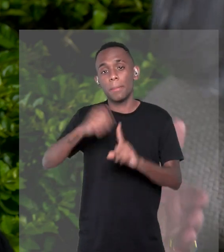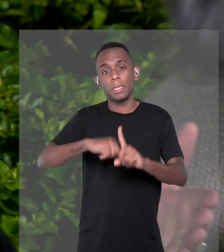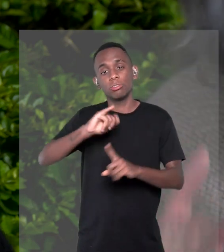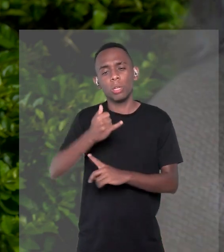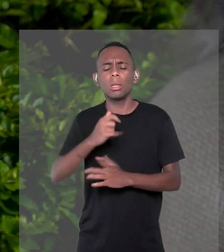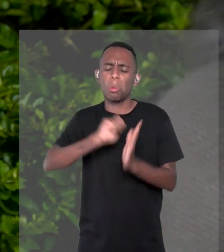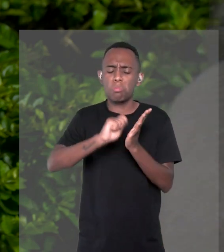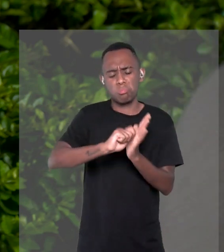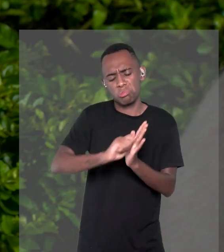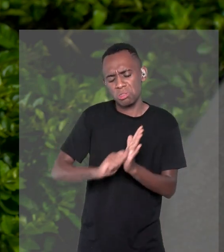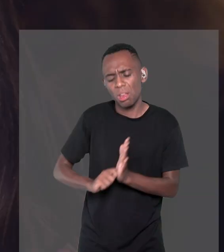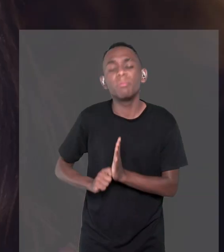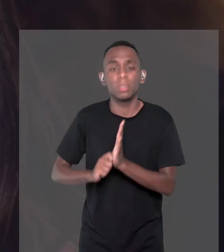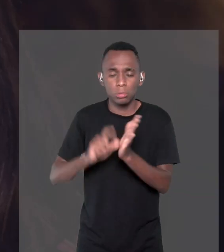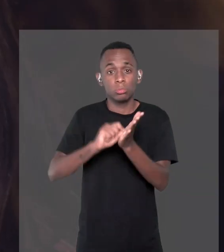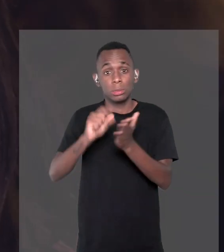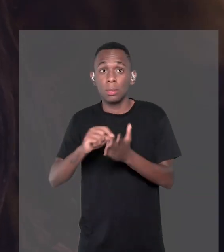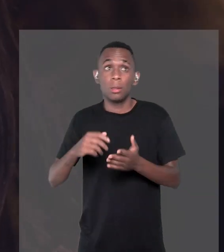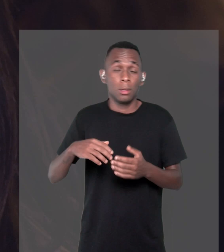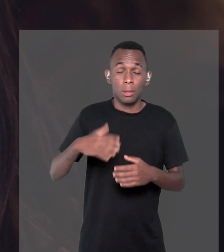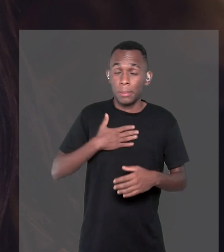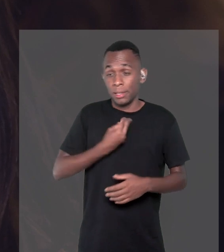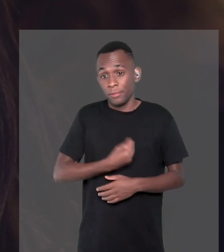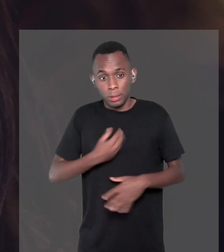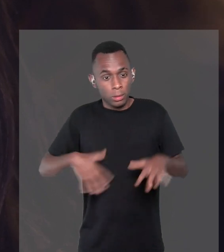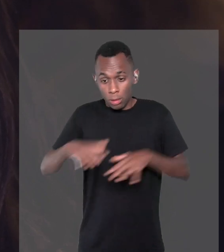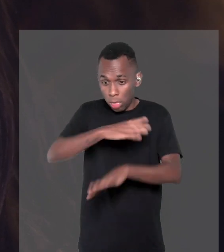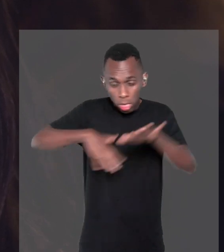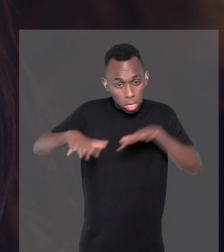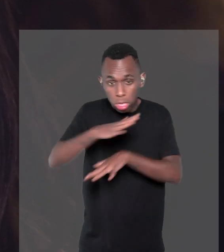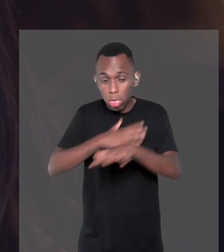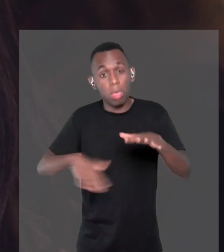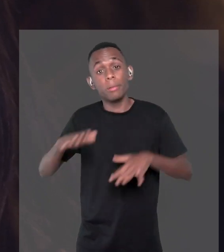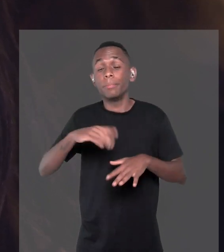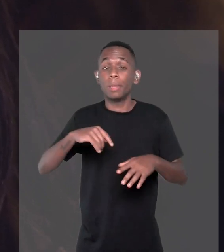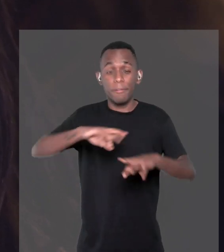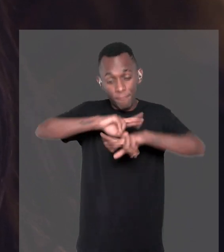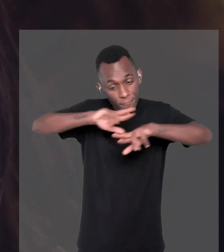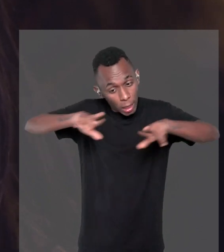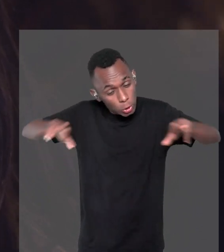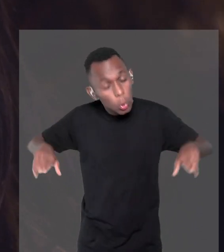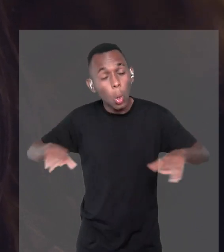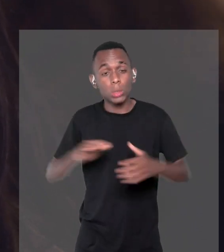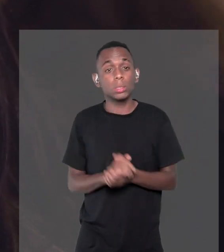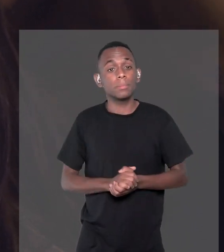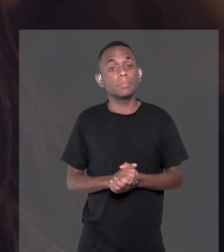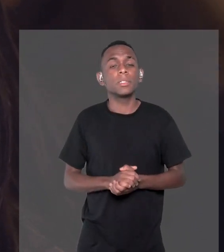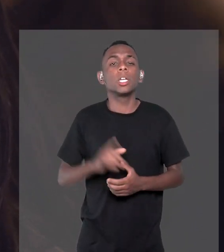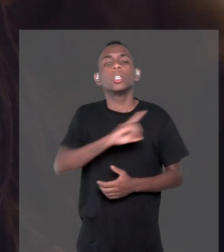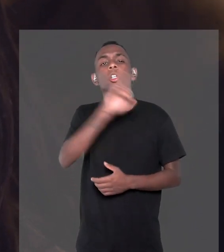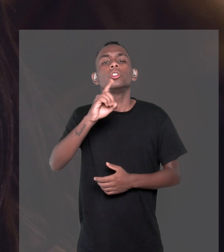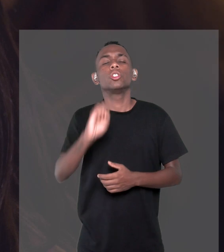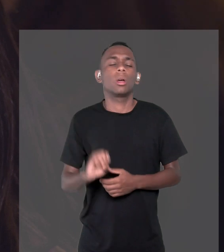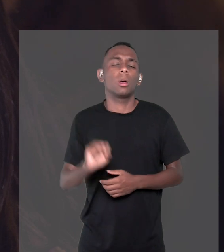de estar com esse artigo. E o artigo estava sendo escrito no tumulto da minha